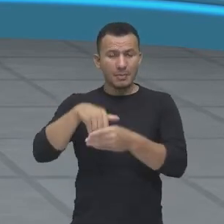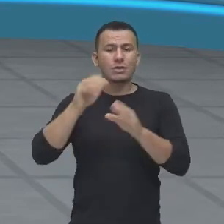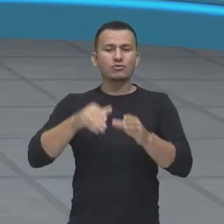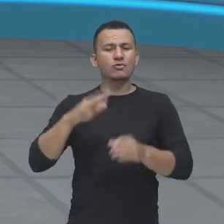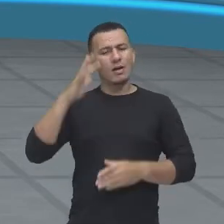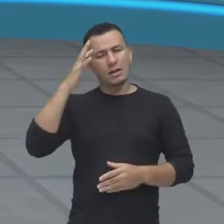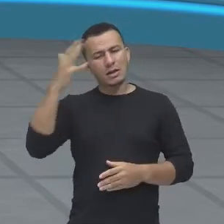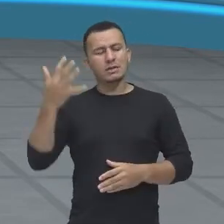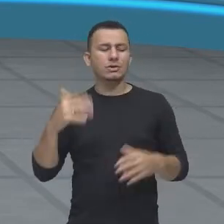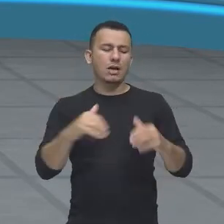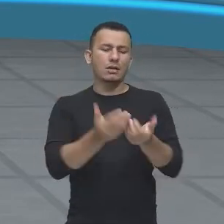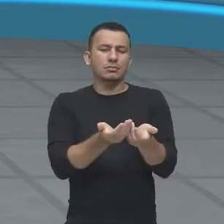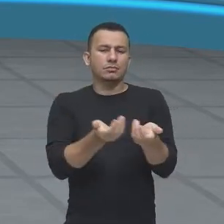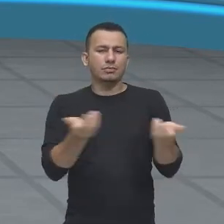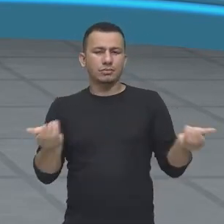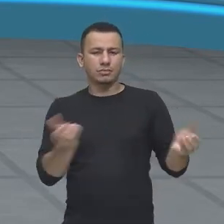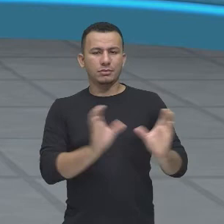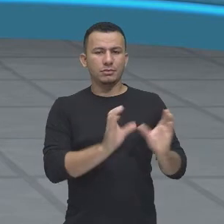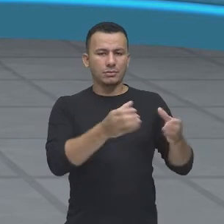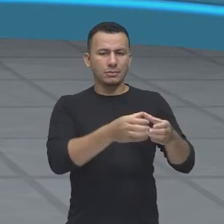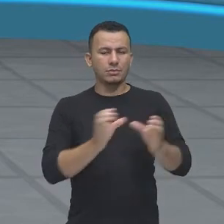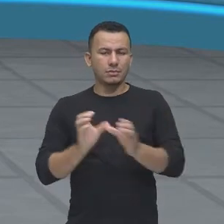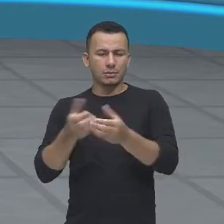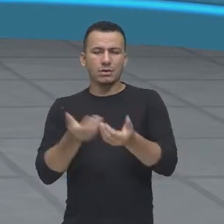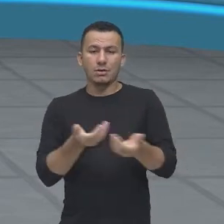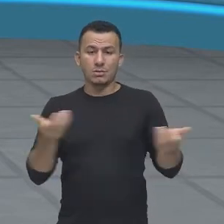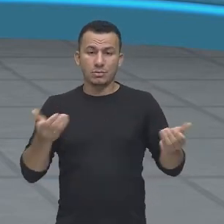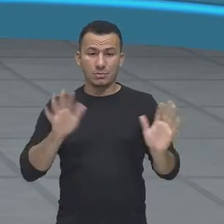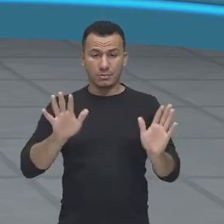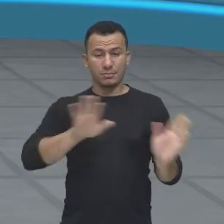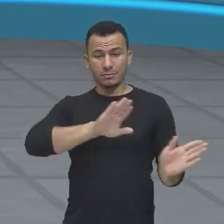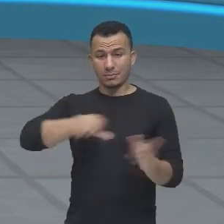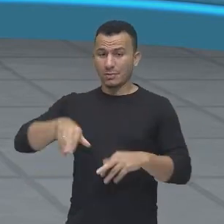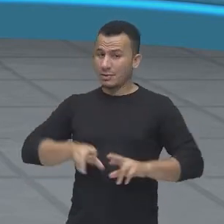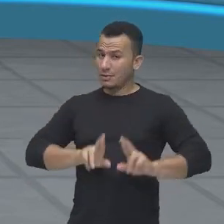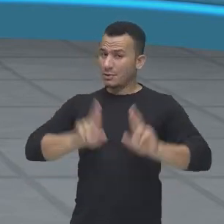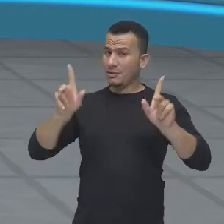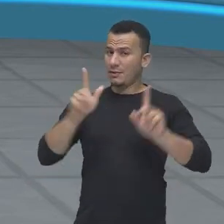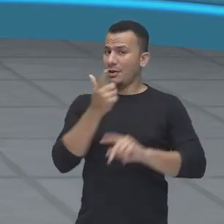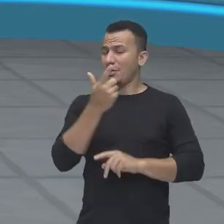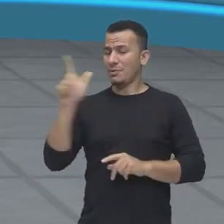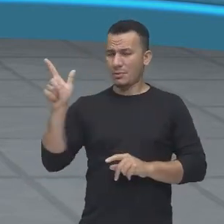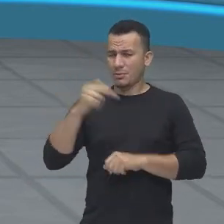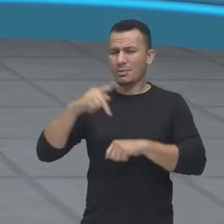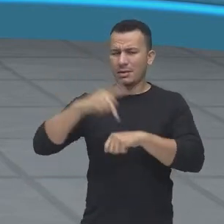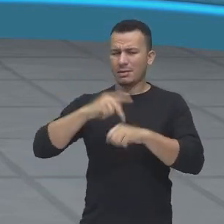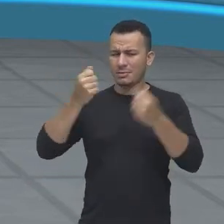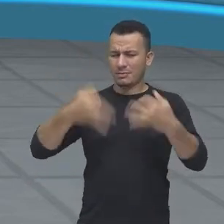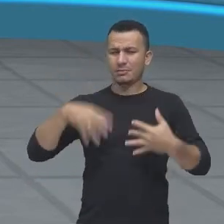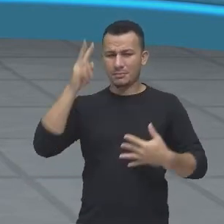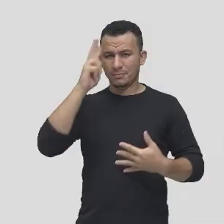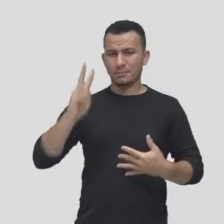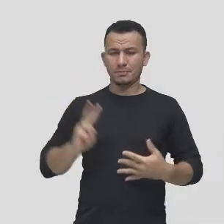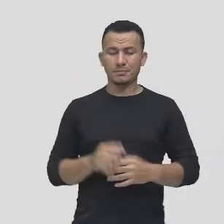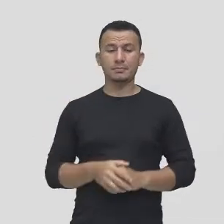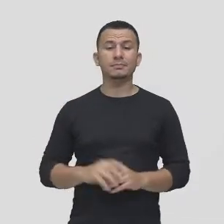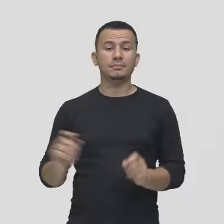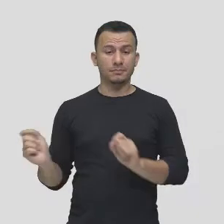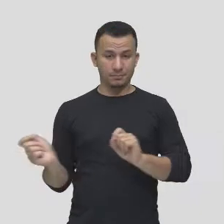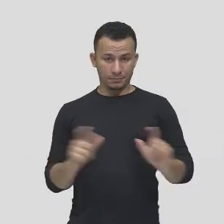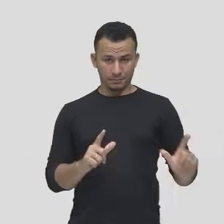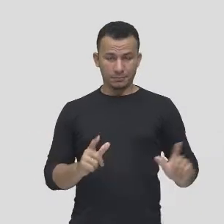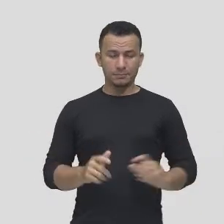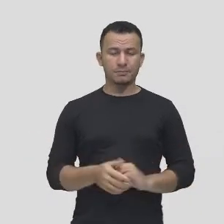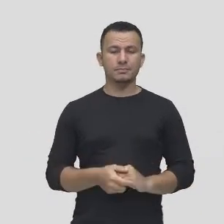decidiu separar esses dois grupos. Diferente do que aconteceu, inclusive, na Iugoslávia, que a gente vai ver daqui a pouco, né? Vamos ver nessa próxima tela,